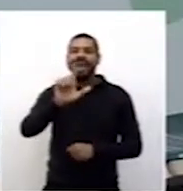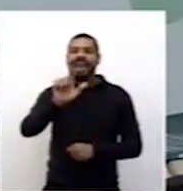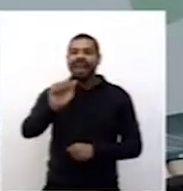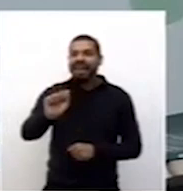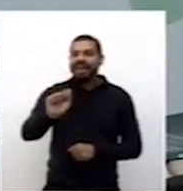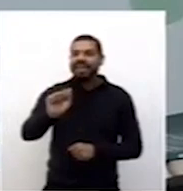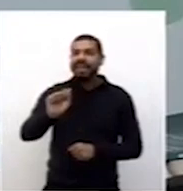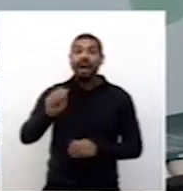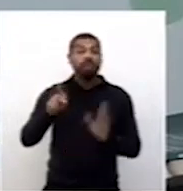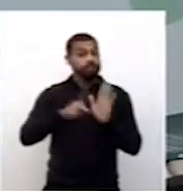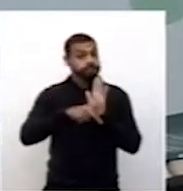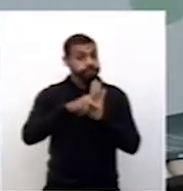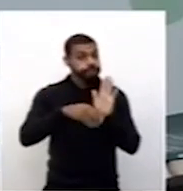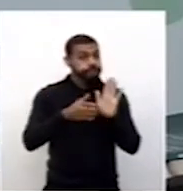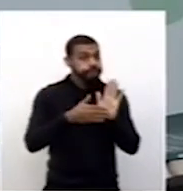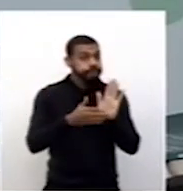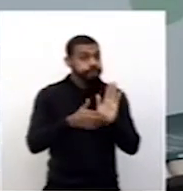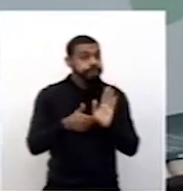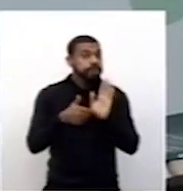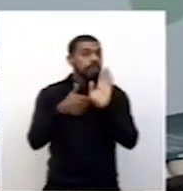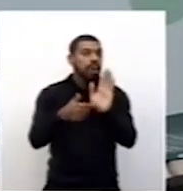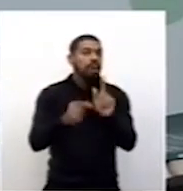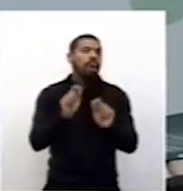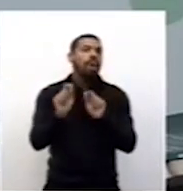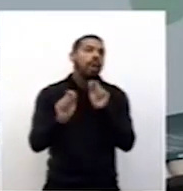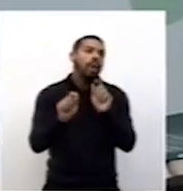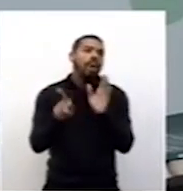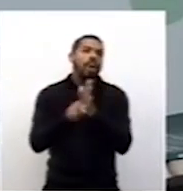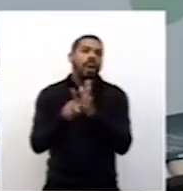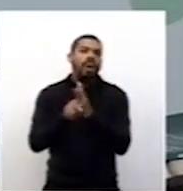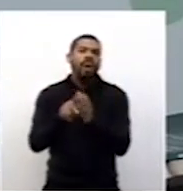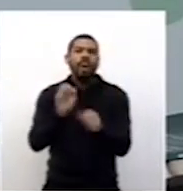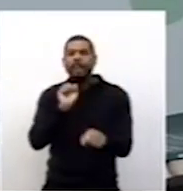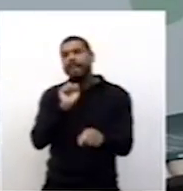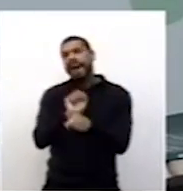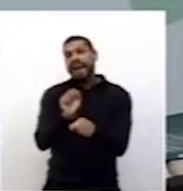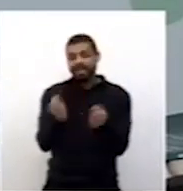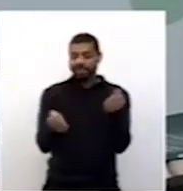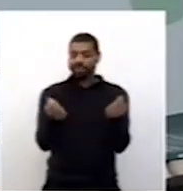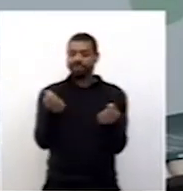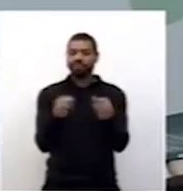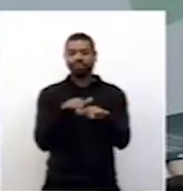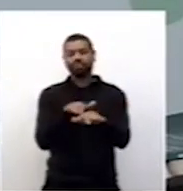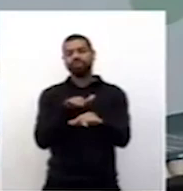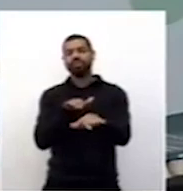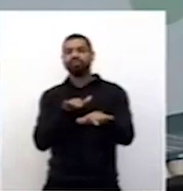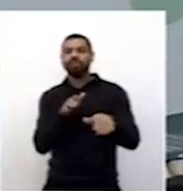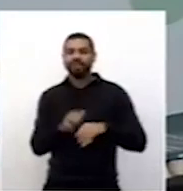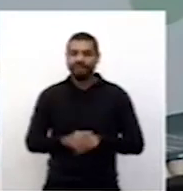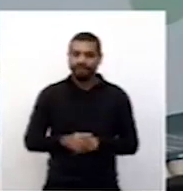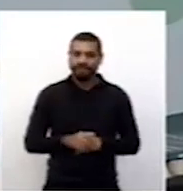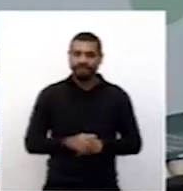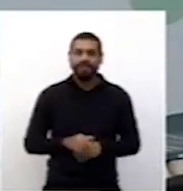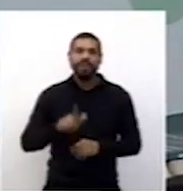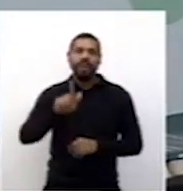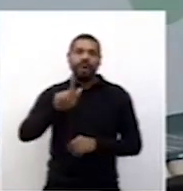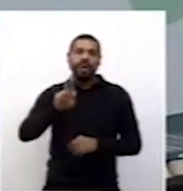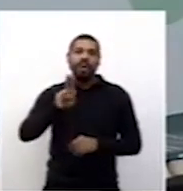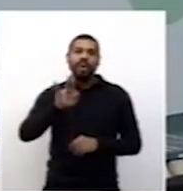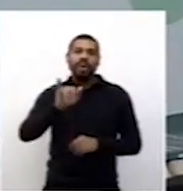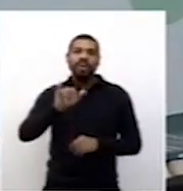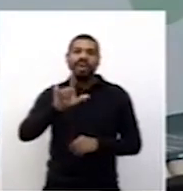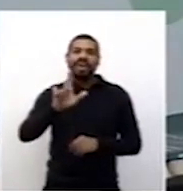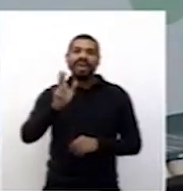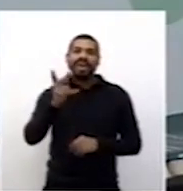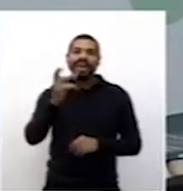solução, stop to drive cars, né? Então, parar de dirigir carros, né? O Guilherme está dizendo stop to